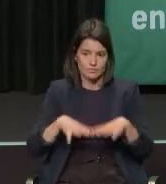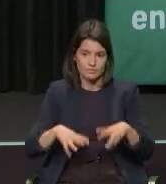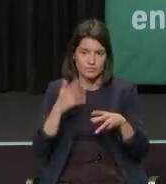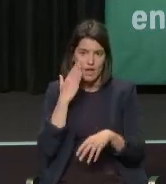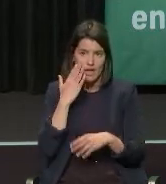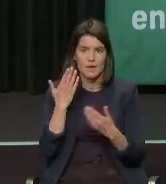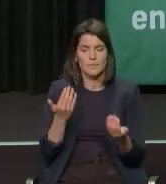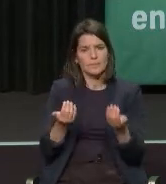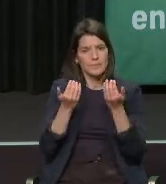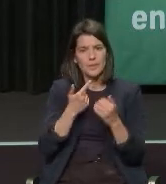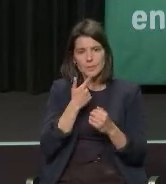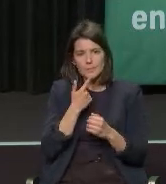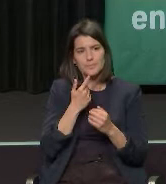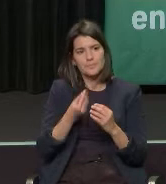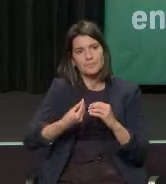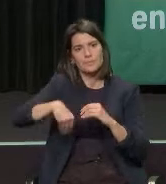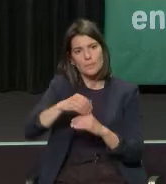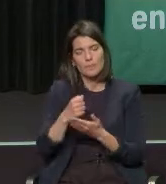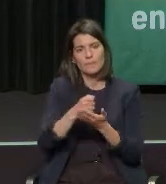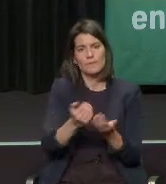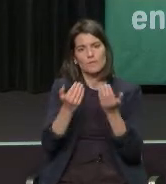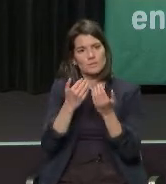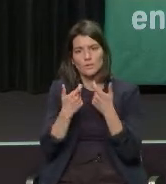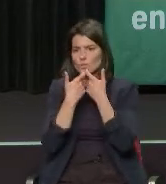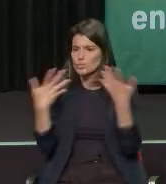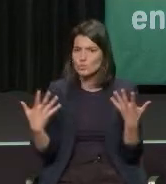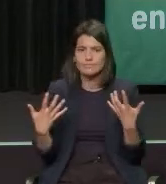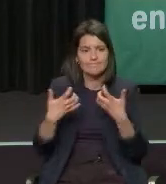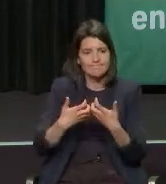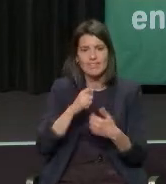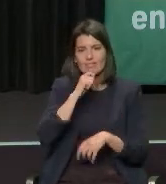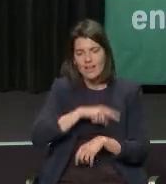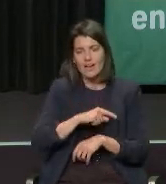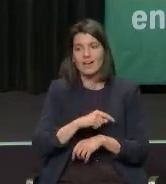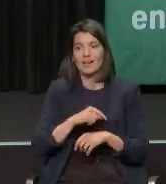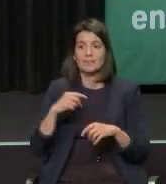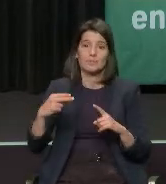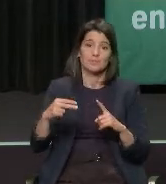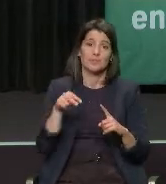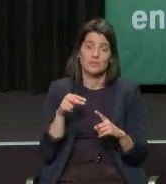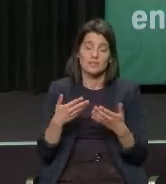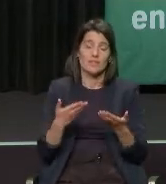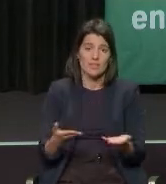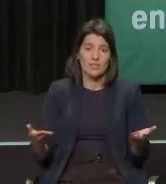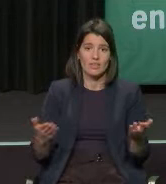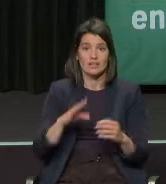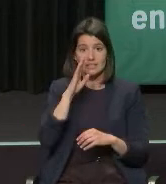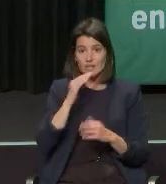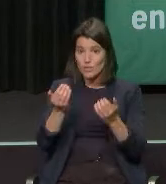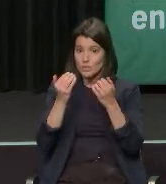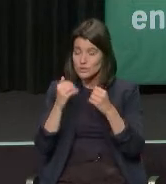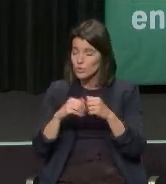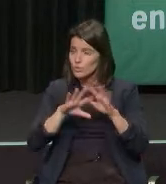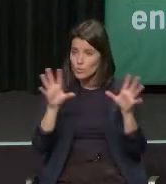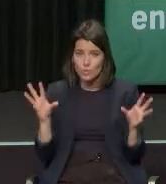de informação auxiliar que nos permite cruzar estes dados todos. E, portanto, é esta perspectiva de que, integrando esta informação toda, é